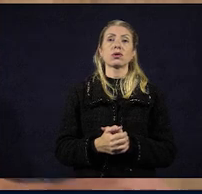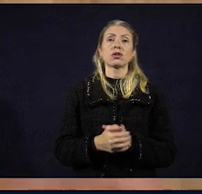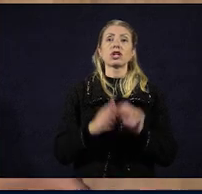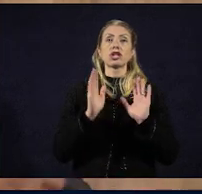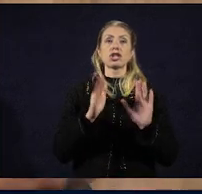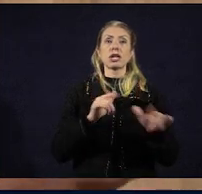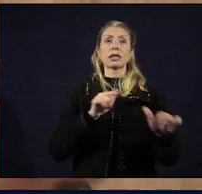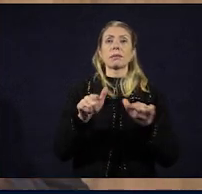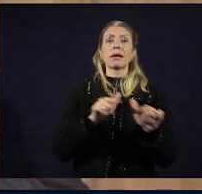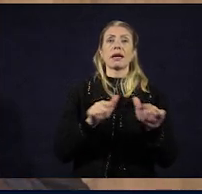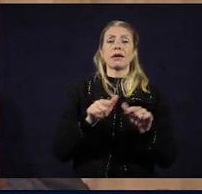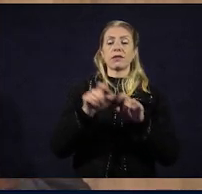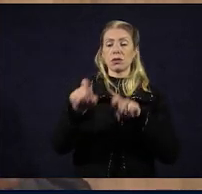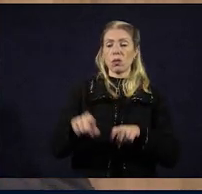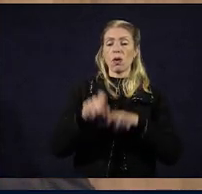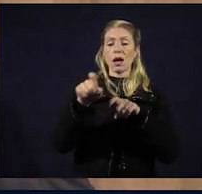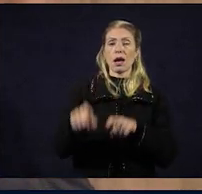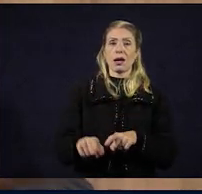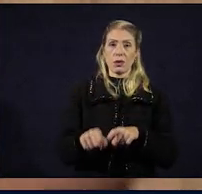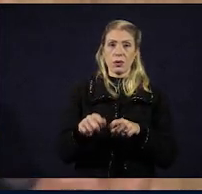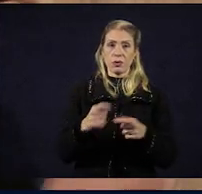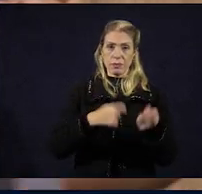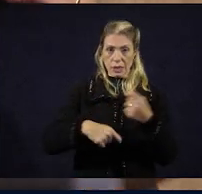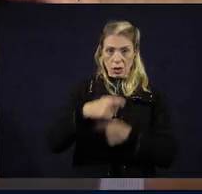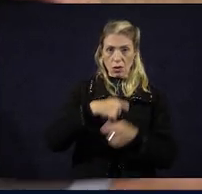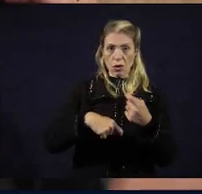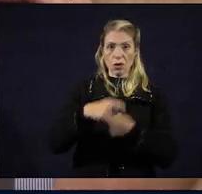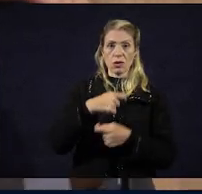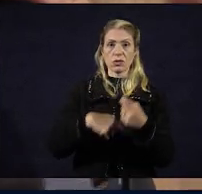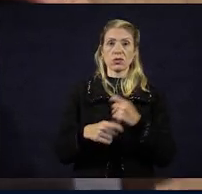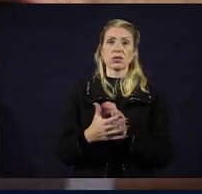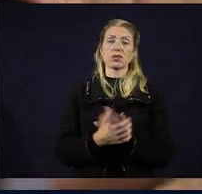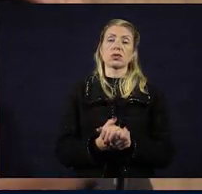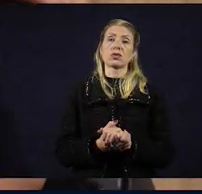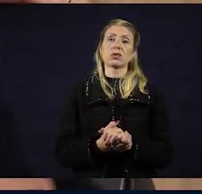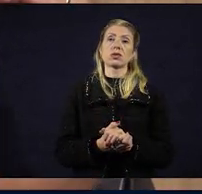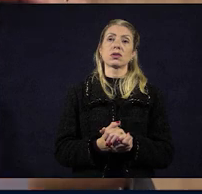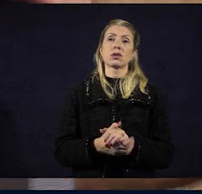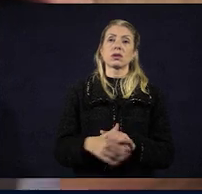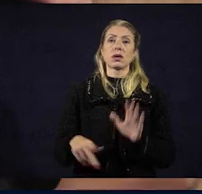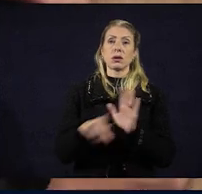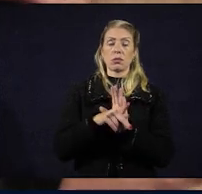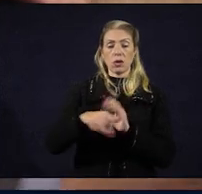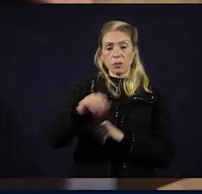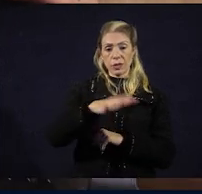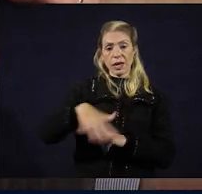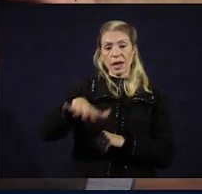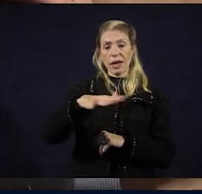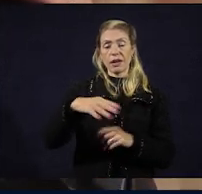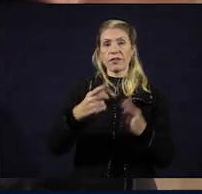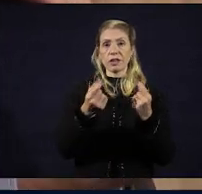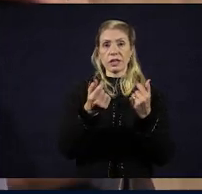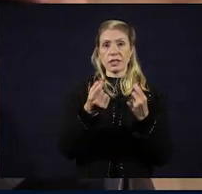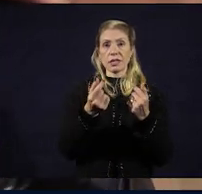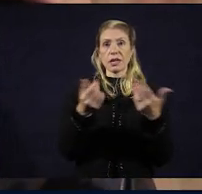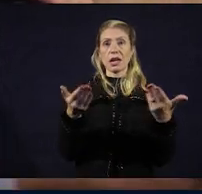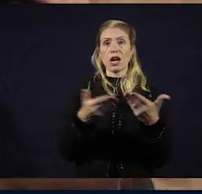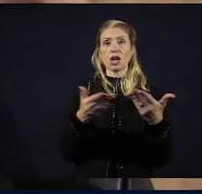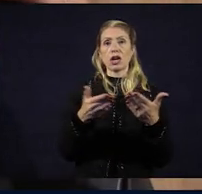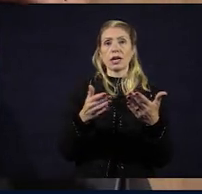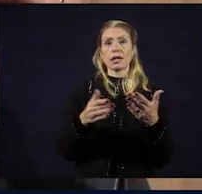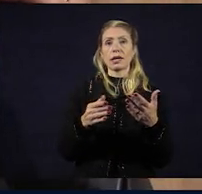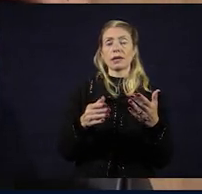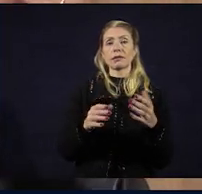trabalhavam com água no negócio pessoas que já eram da área financeira e do Agro que eles estão saindo